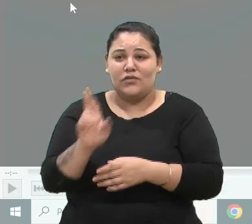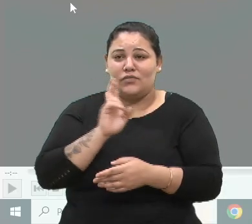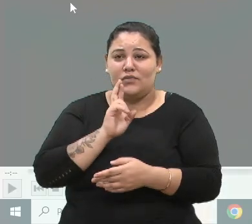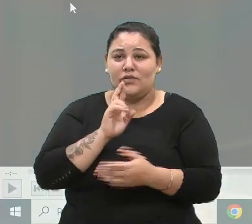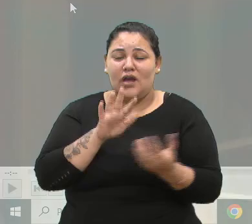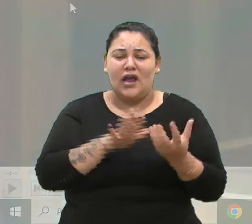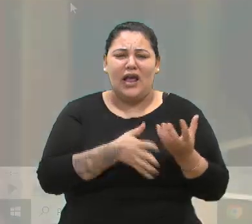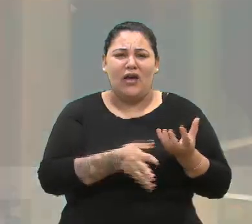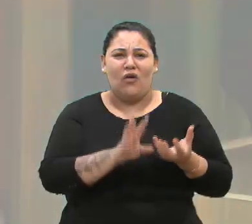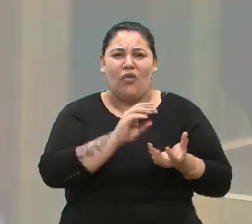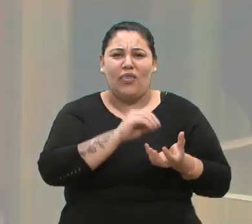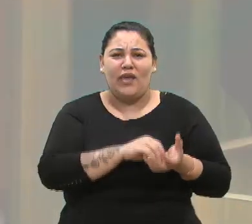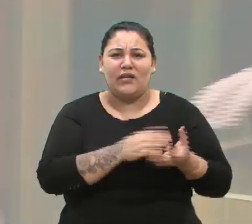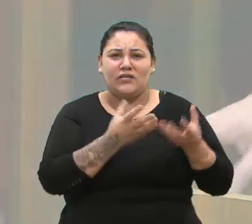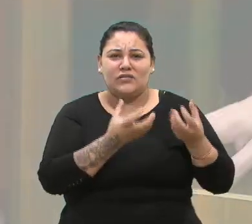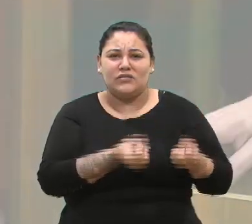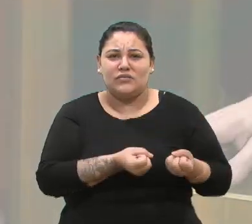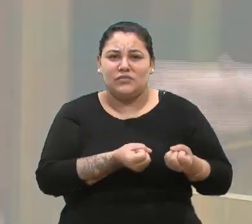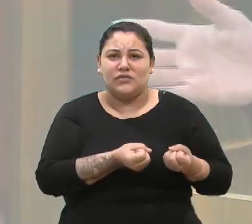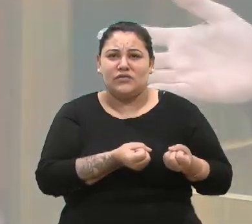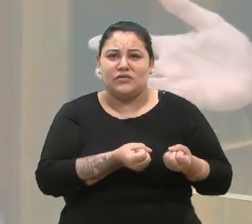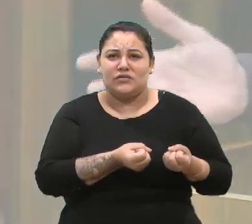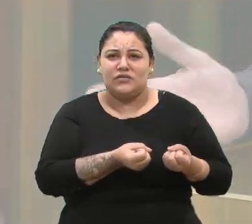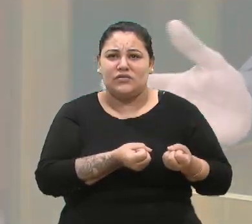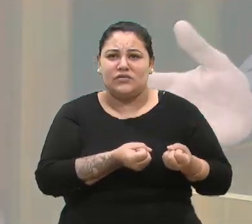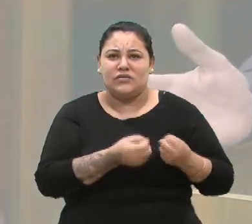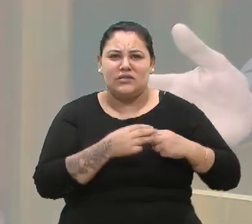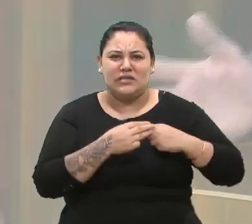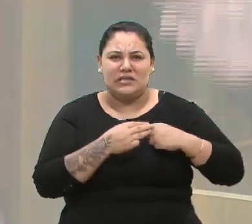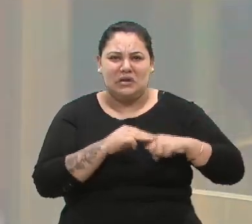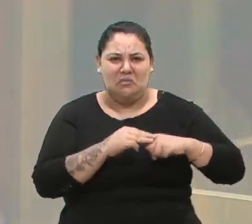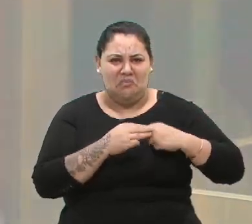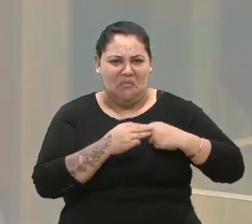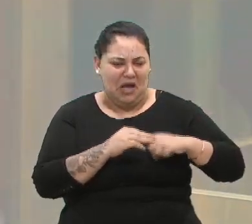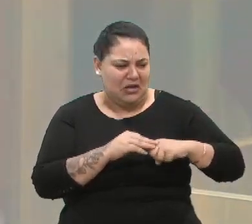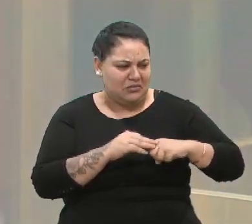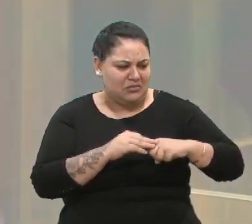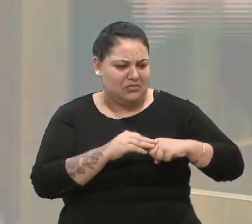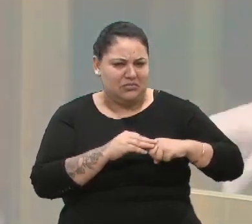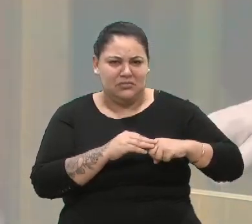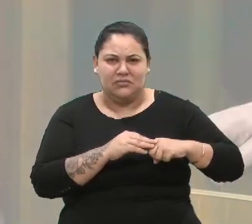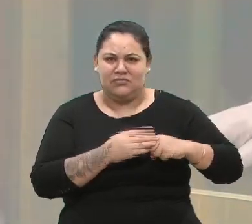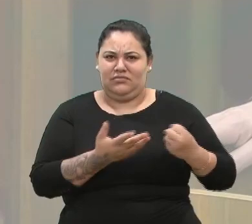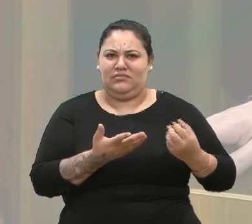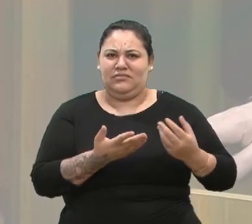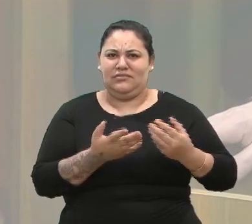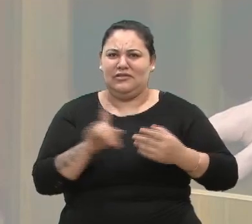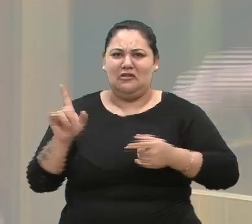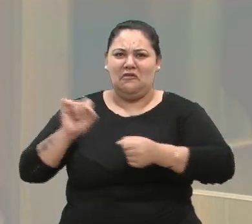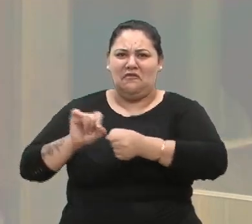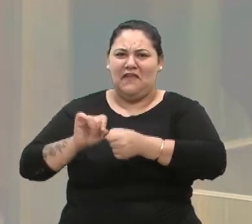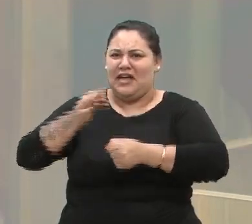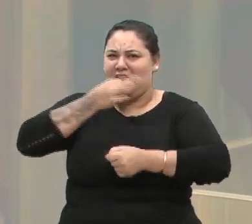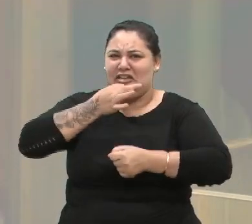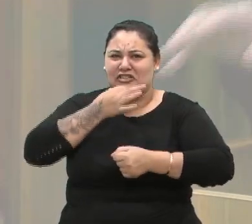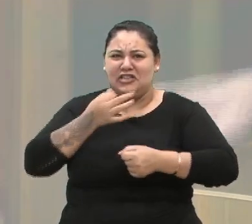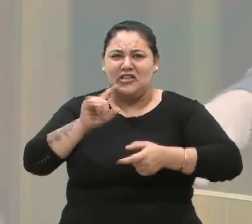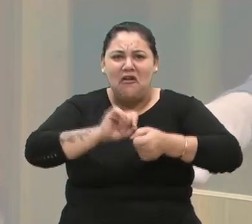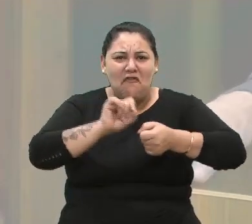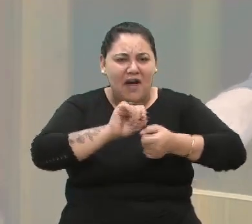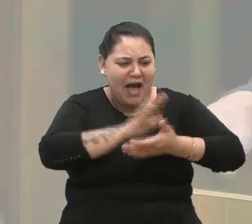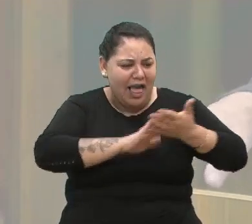assumindo a coleta de lixo em São Marcos. Mas não faz nem em Caxias, vamos botar caminhão em São Marcos se não dá conta